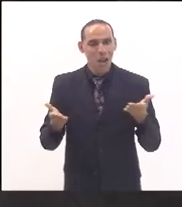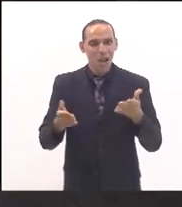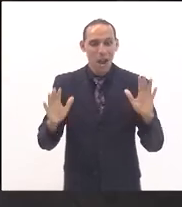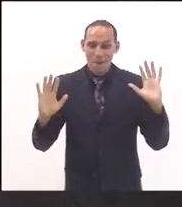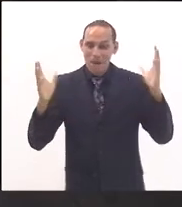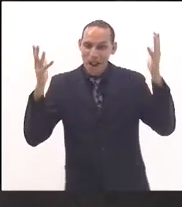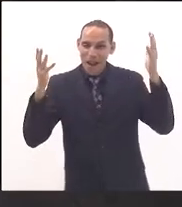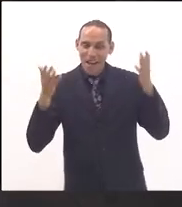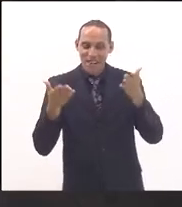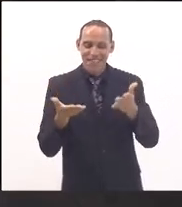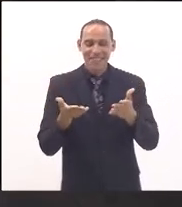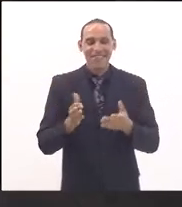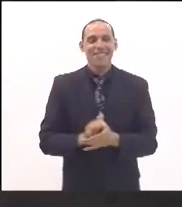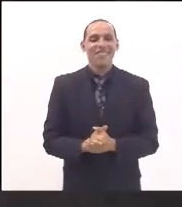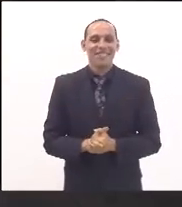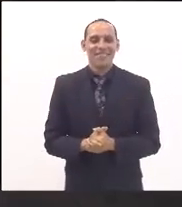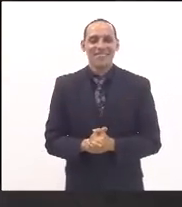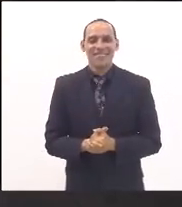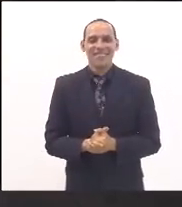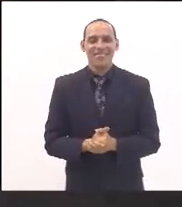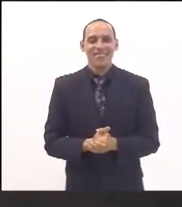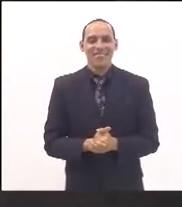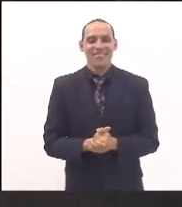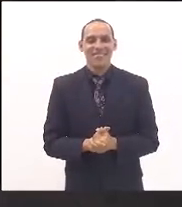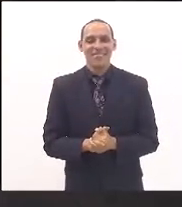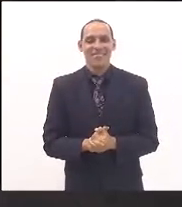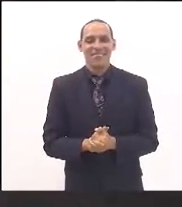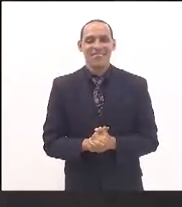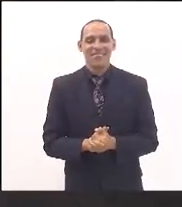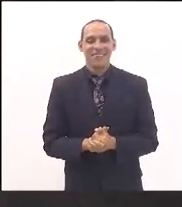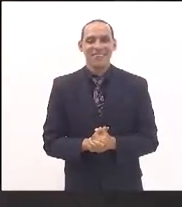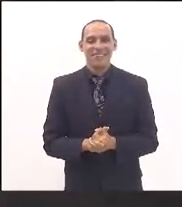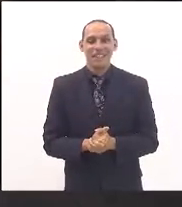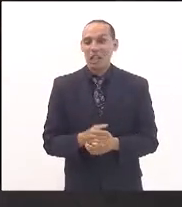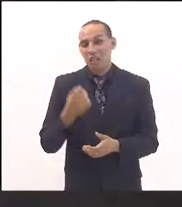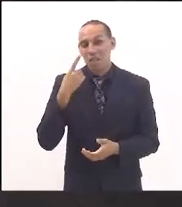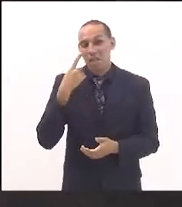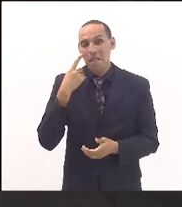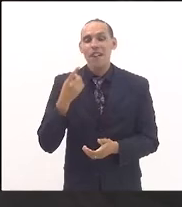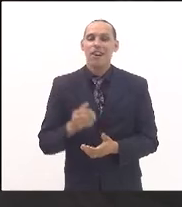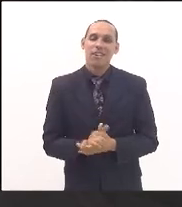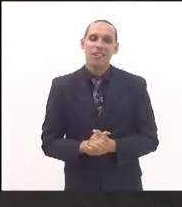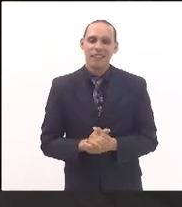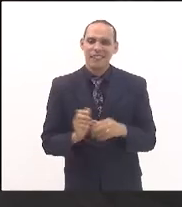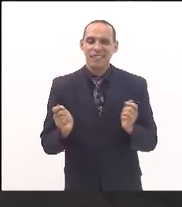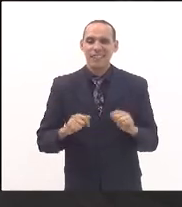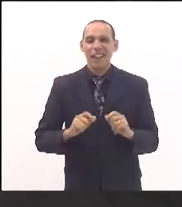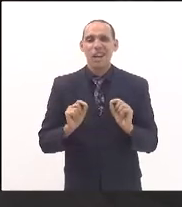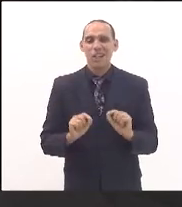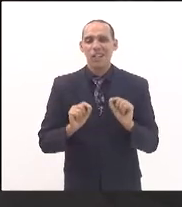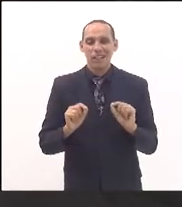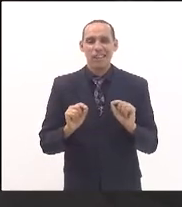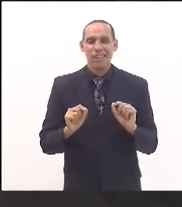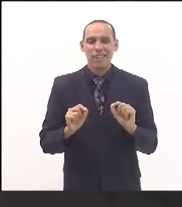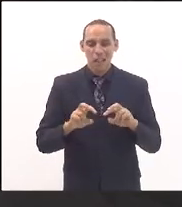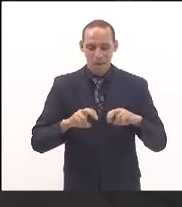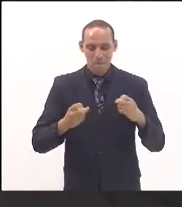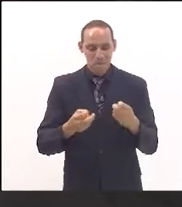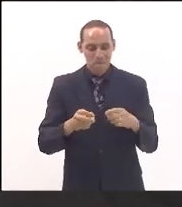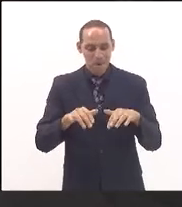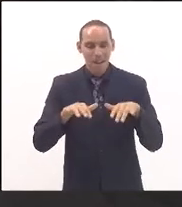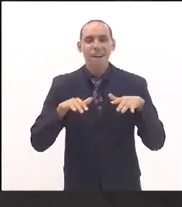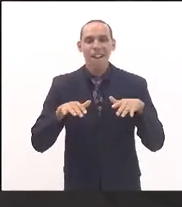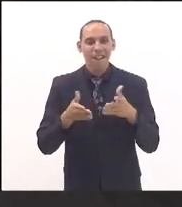né e e e verifica-se que também no